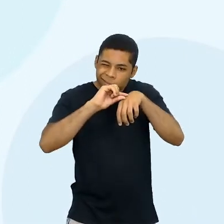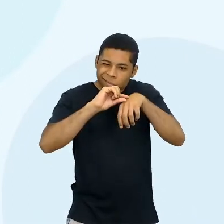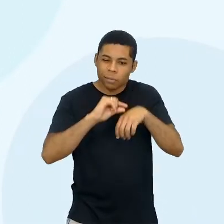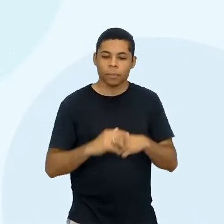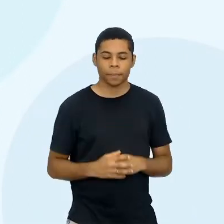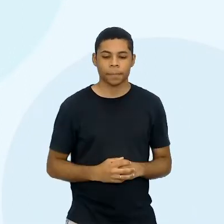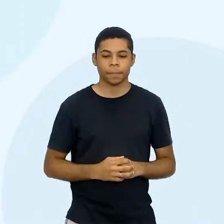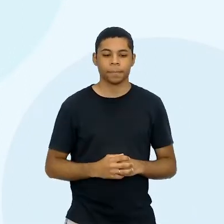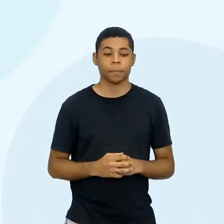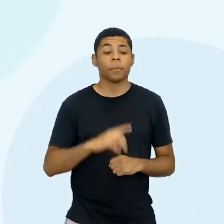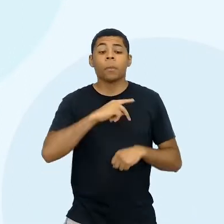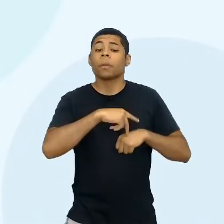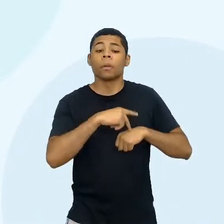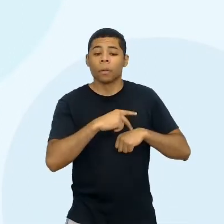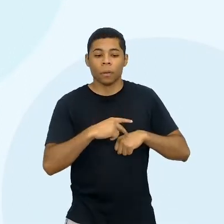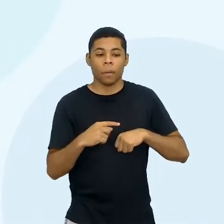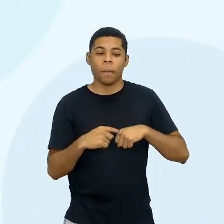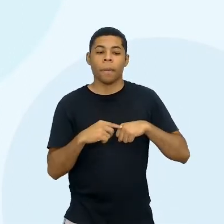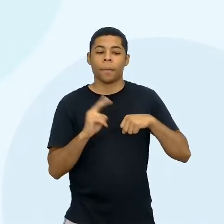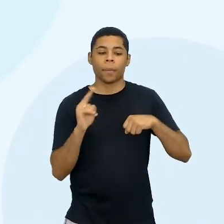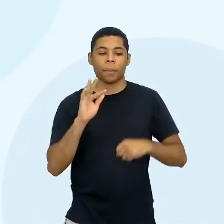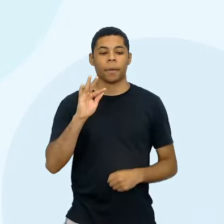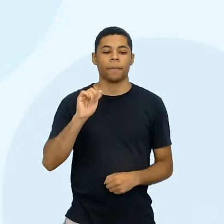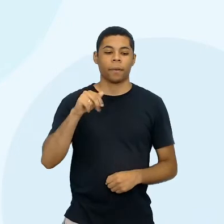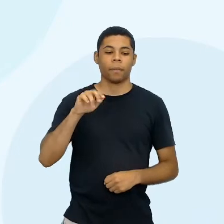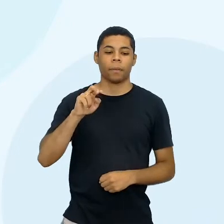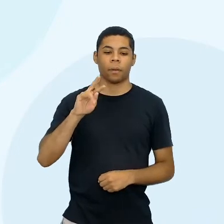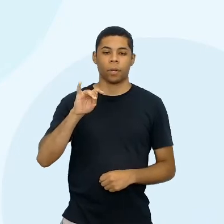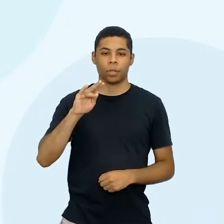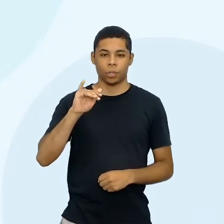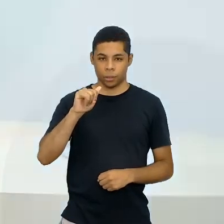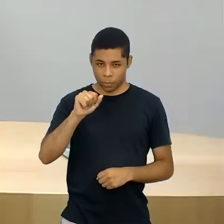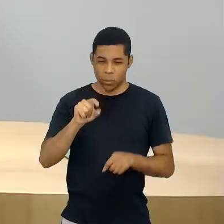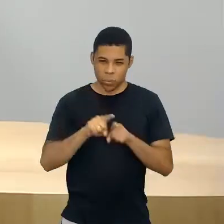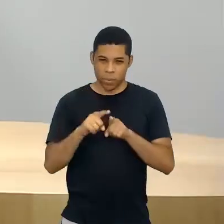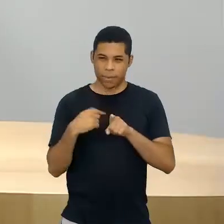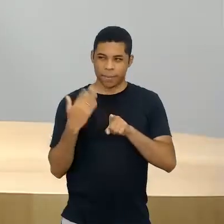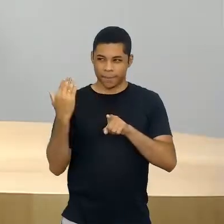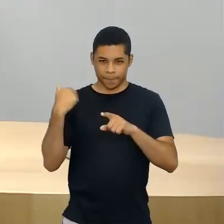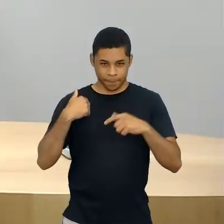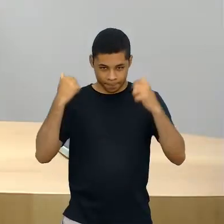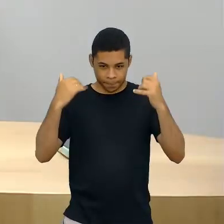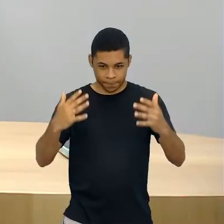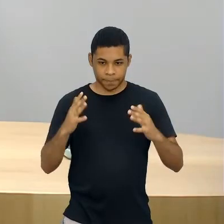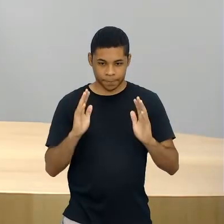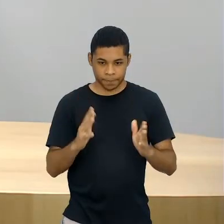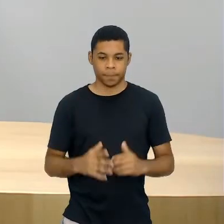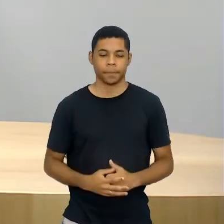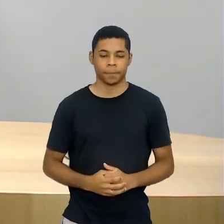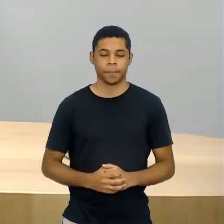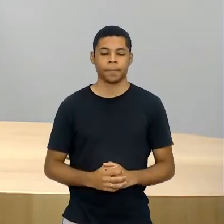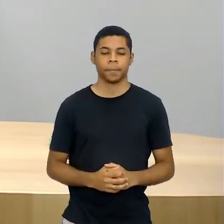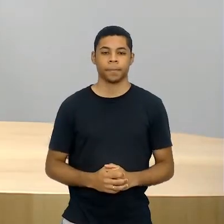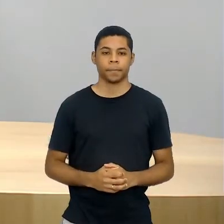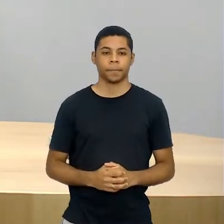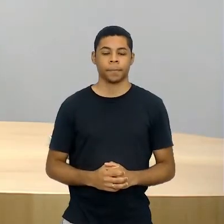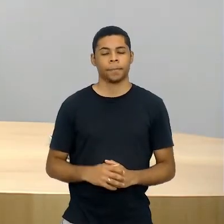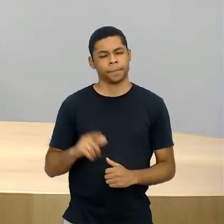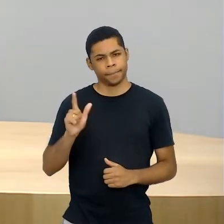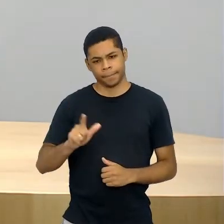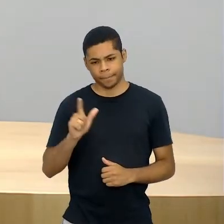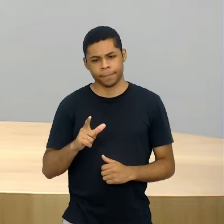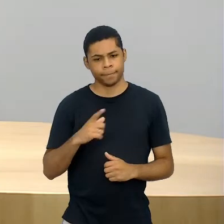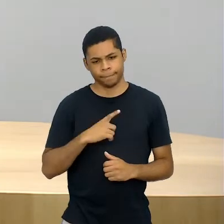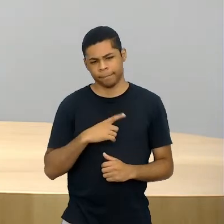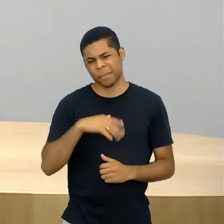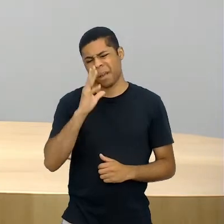são aí classificadas aí como faneríticas, como eu citei aí anteriormente para vocês, tá certo? E aí, logicamente, o